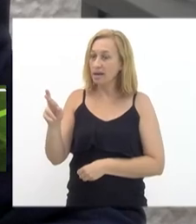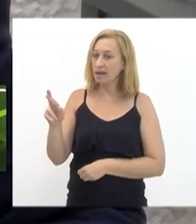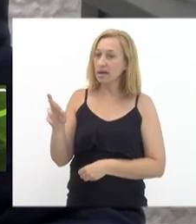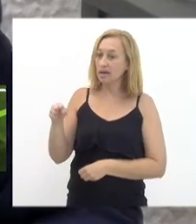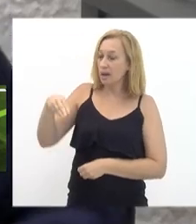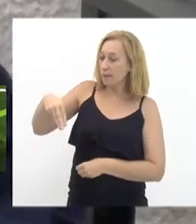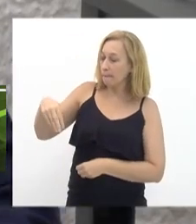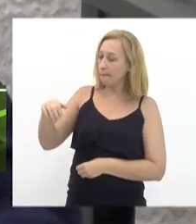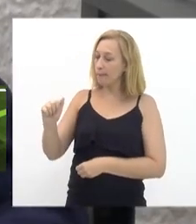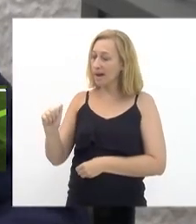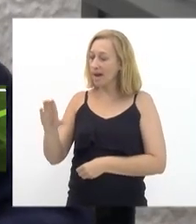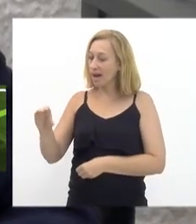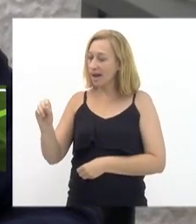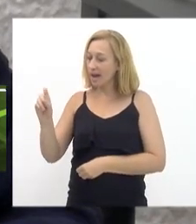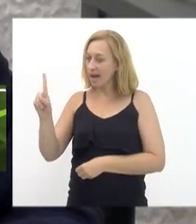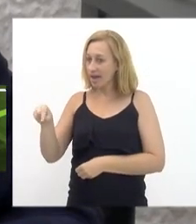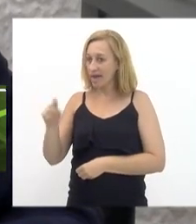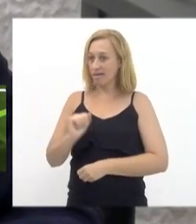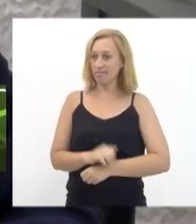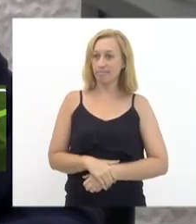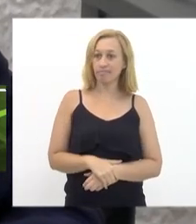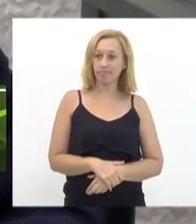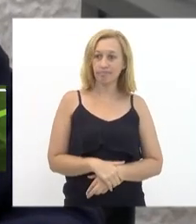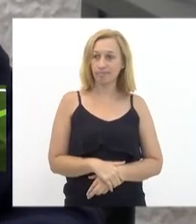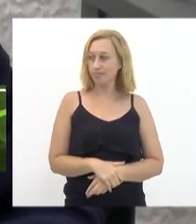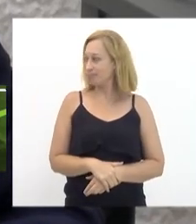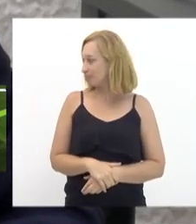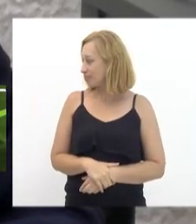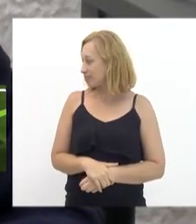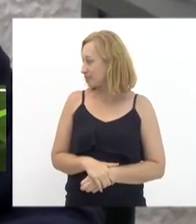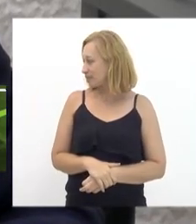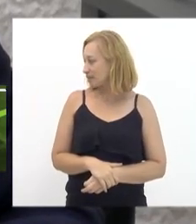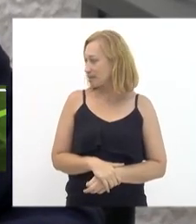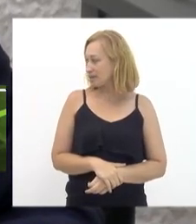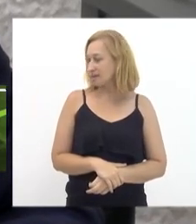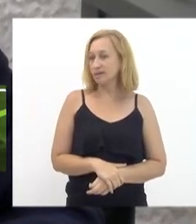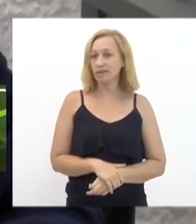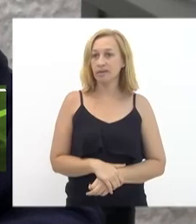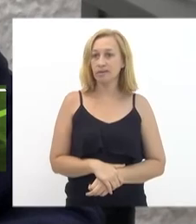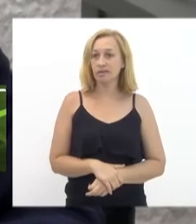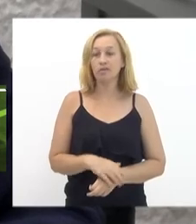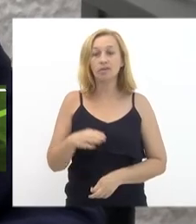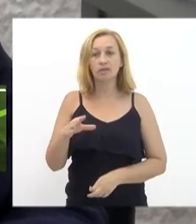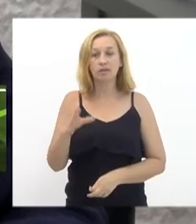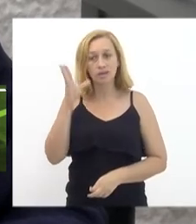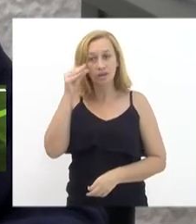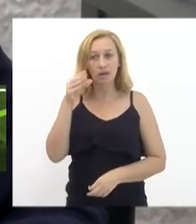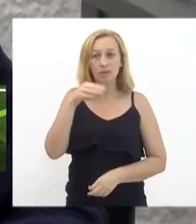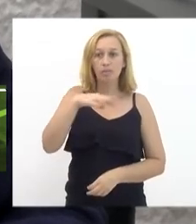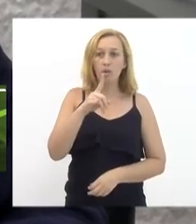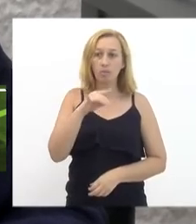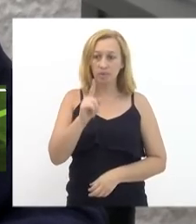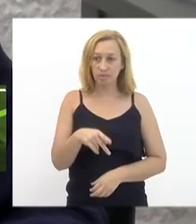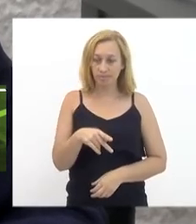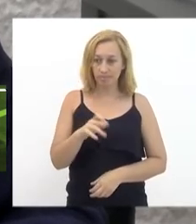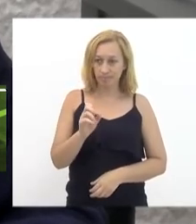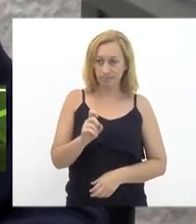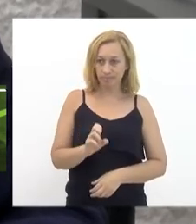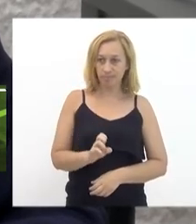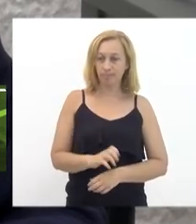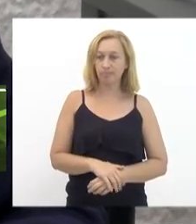esqueleto tá lá então se o interesse é esse que ele vai fazer Mope io